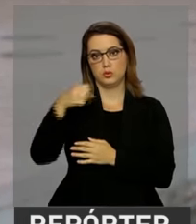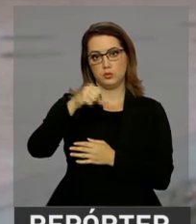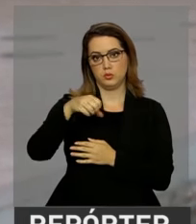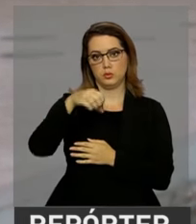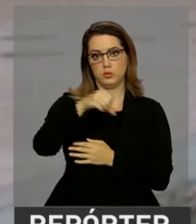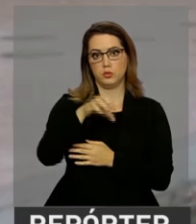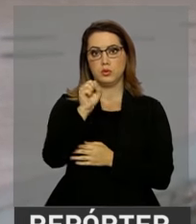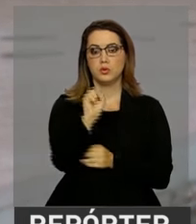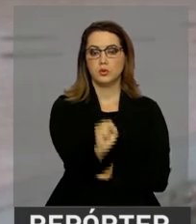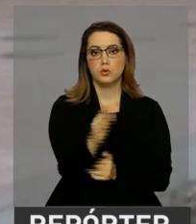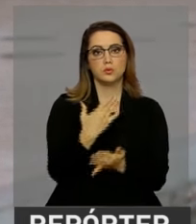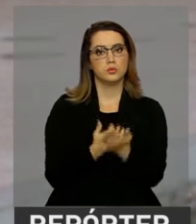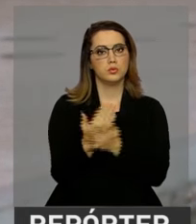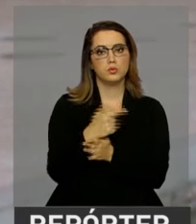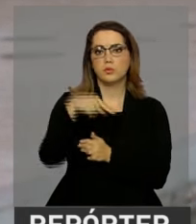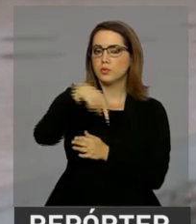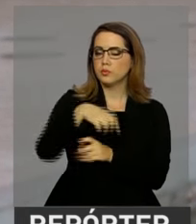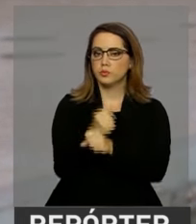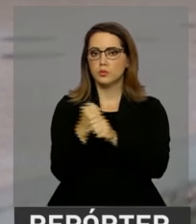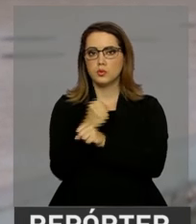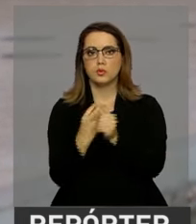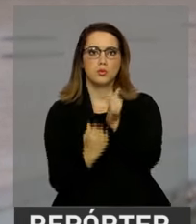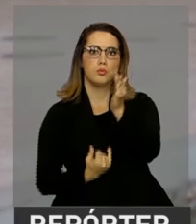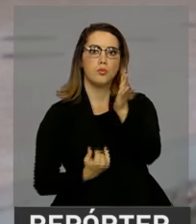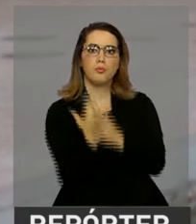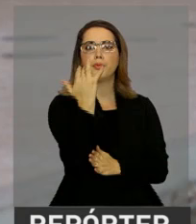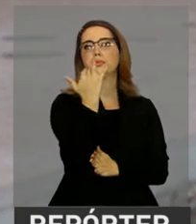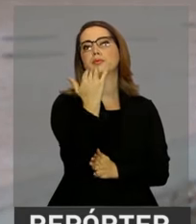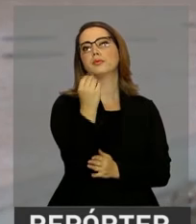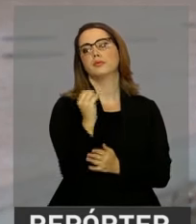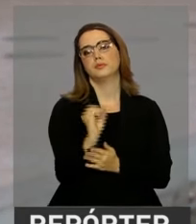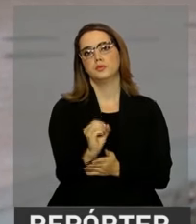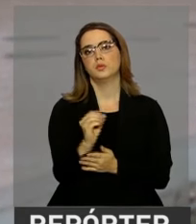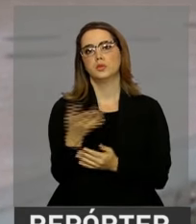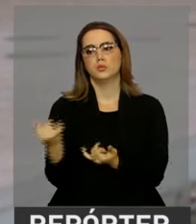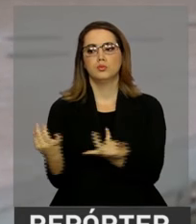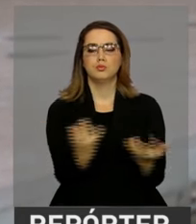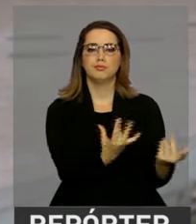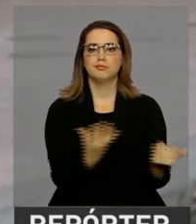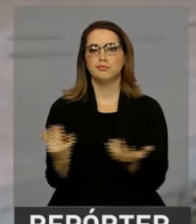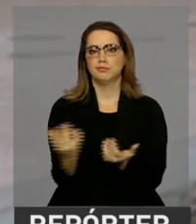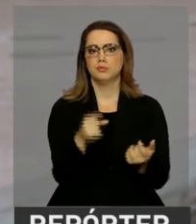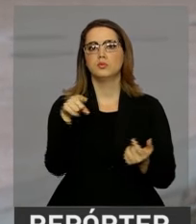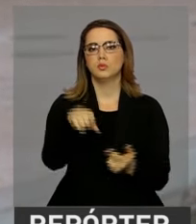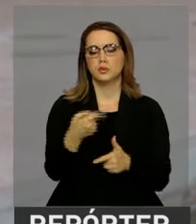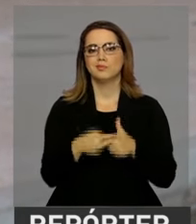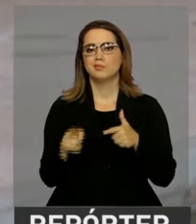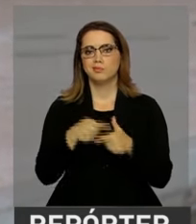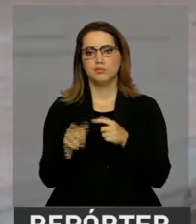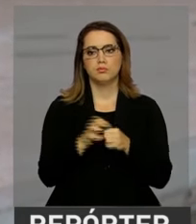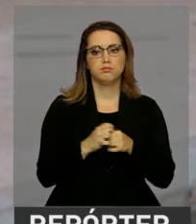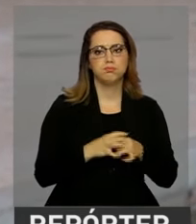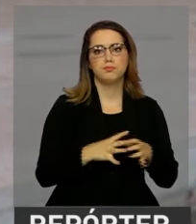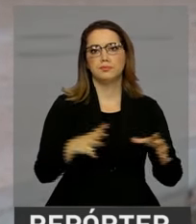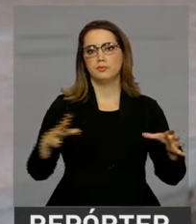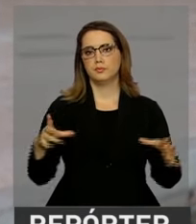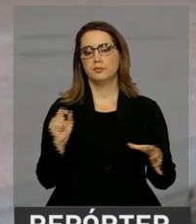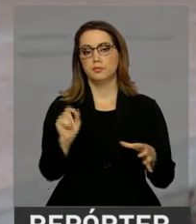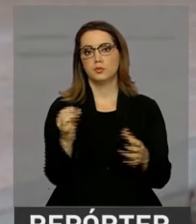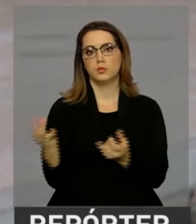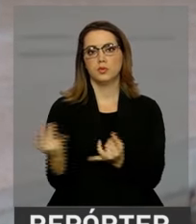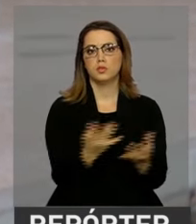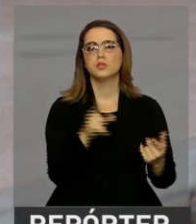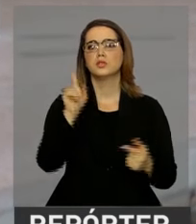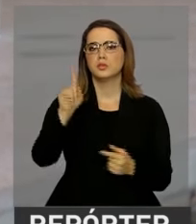1998, não se registrava aí um número tão alto de casos de queimadas. E essa situação, ela tende a piorar. As queimadas, elas